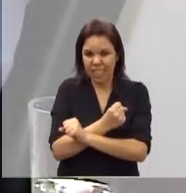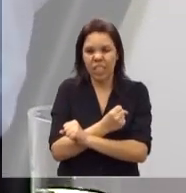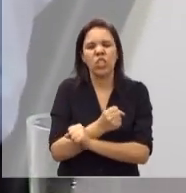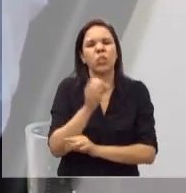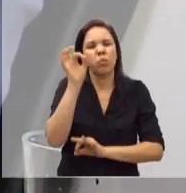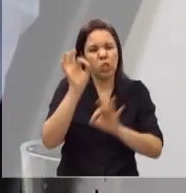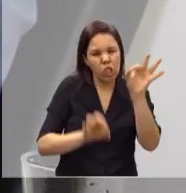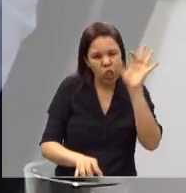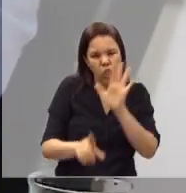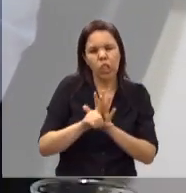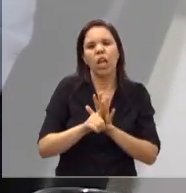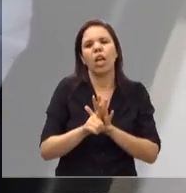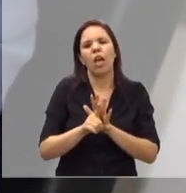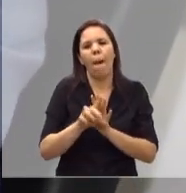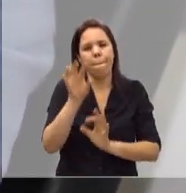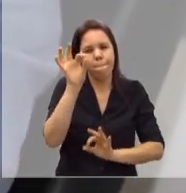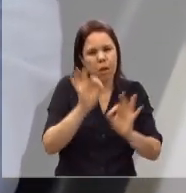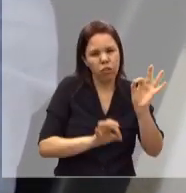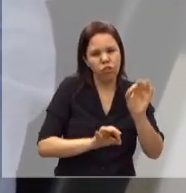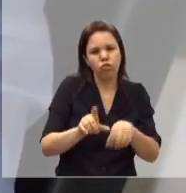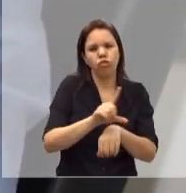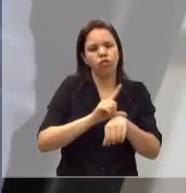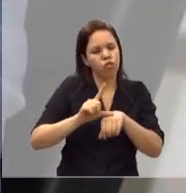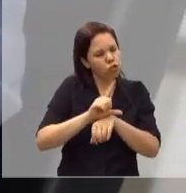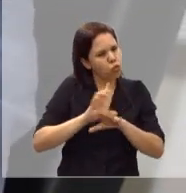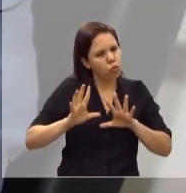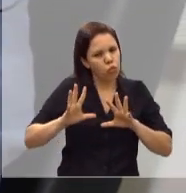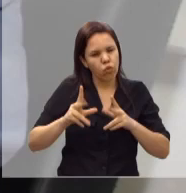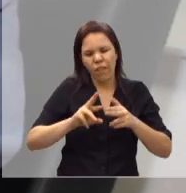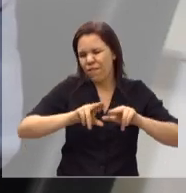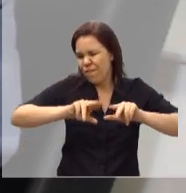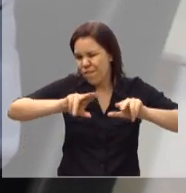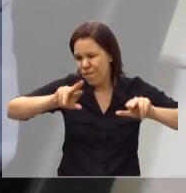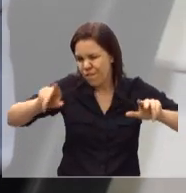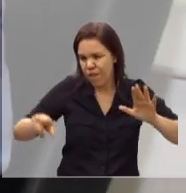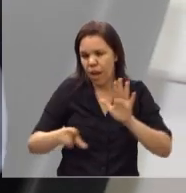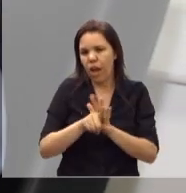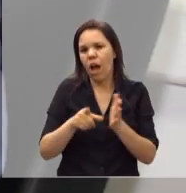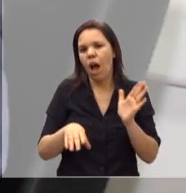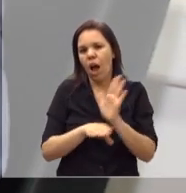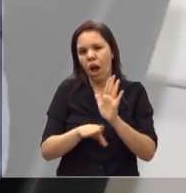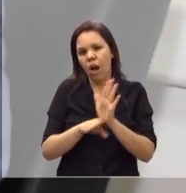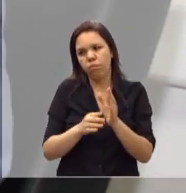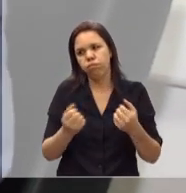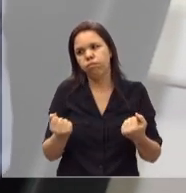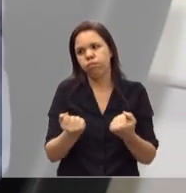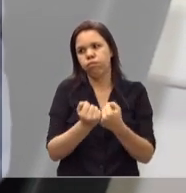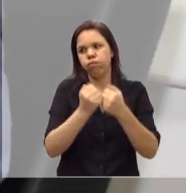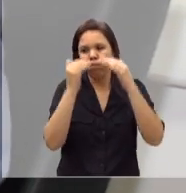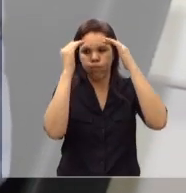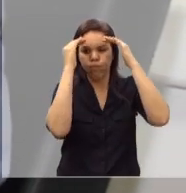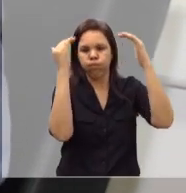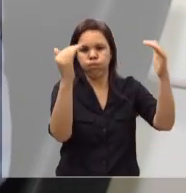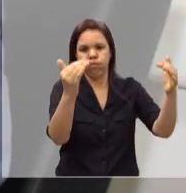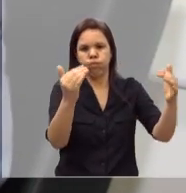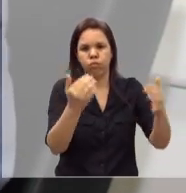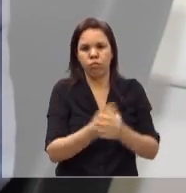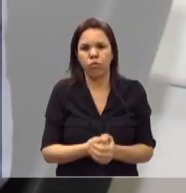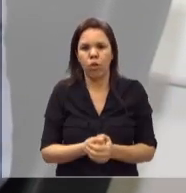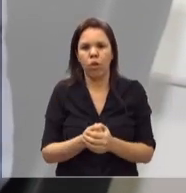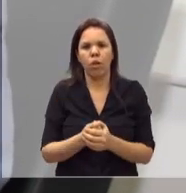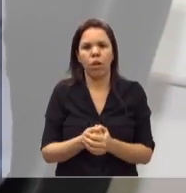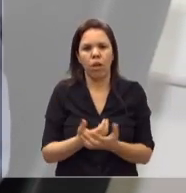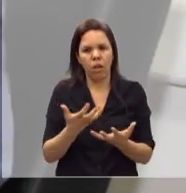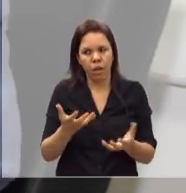projeto de lei, projeto de decreto legislativo, todo tipo de lei, né? Uma honra muito grande. E leis que eu procurei fazer de